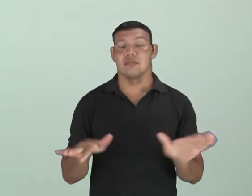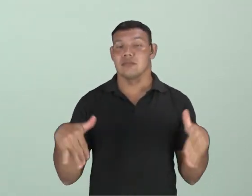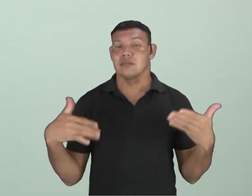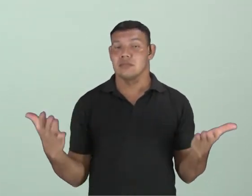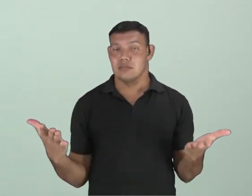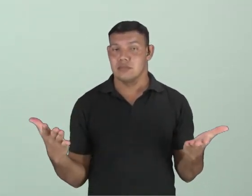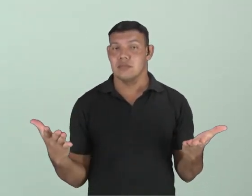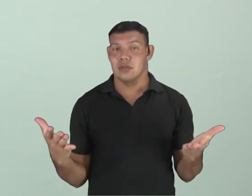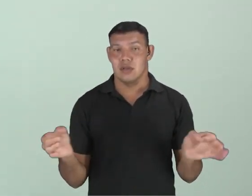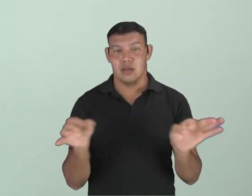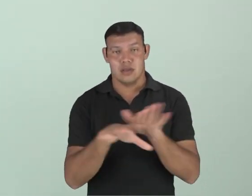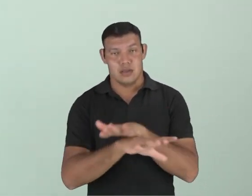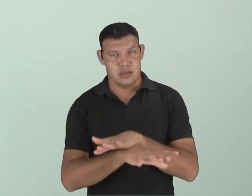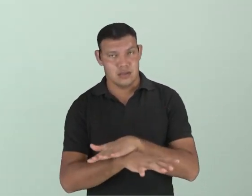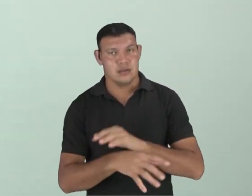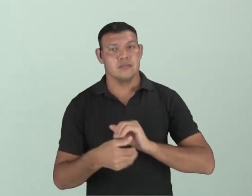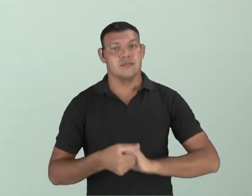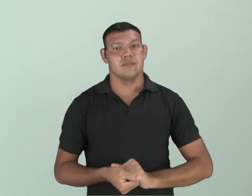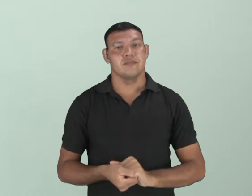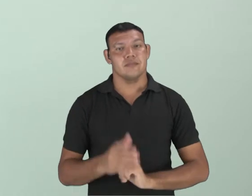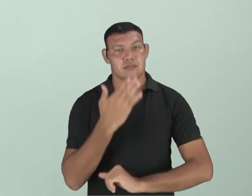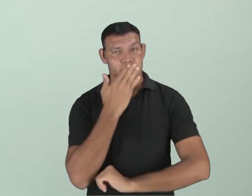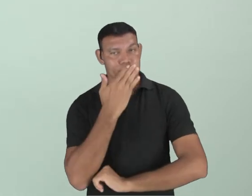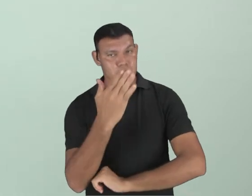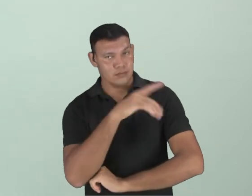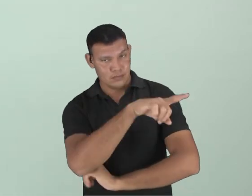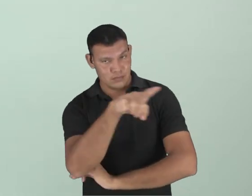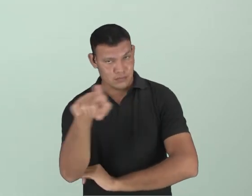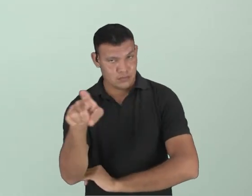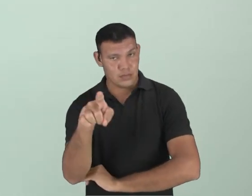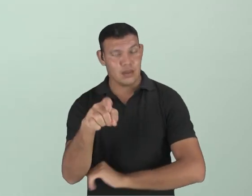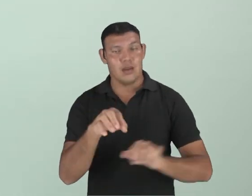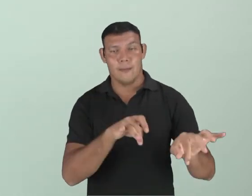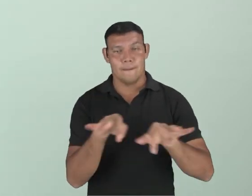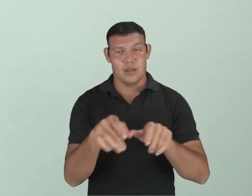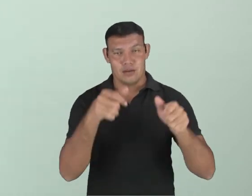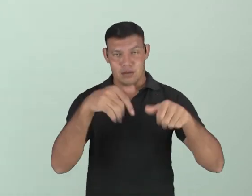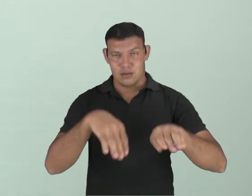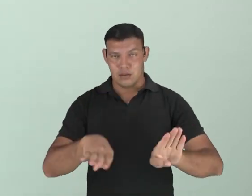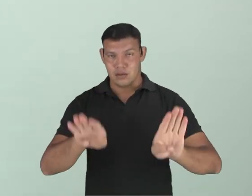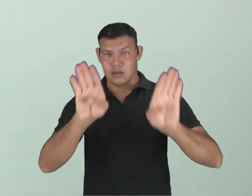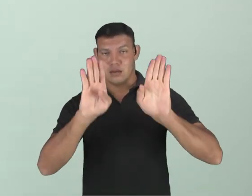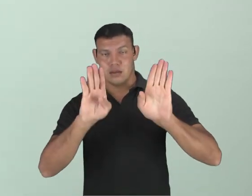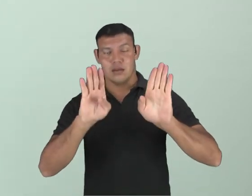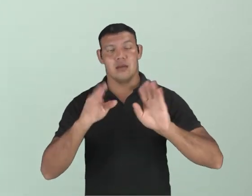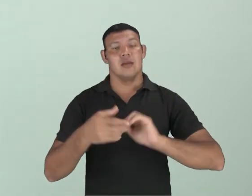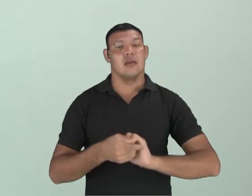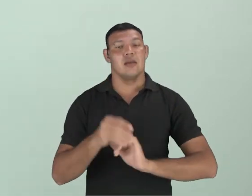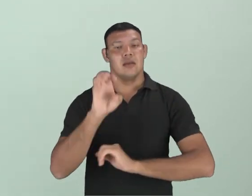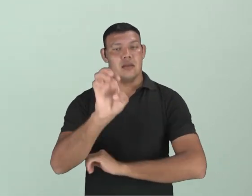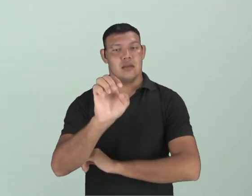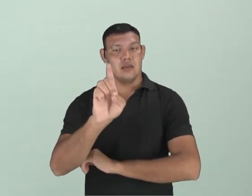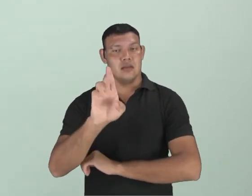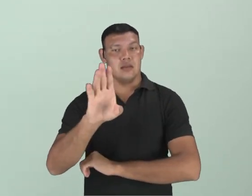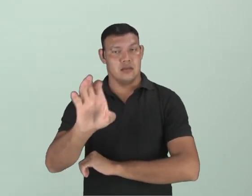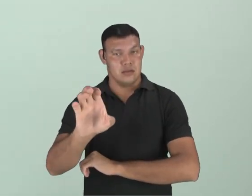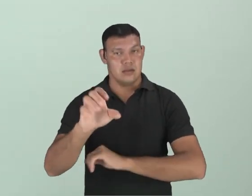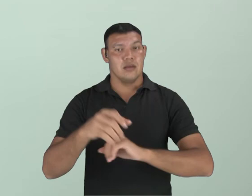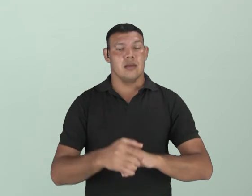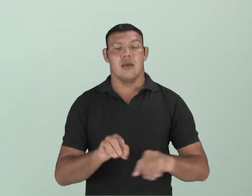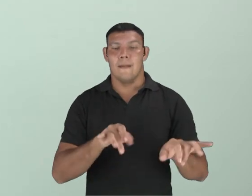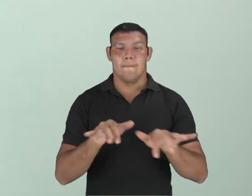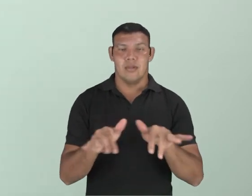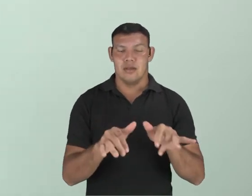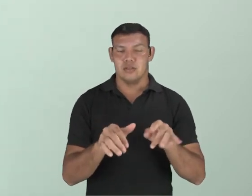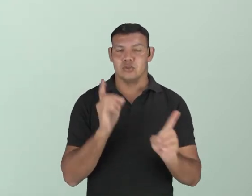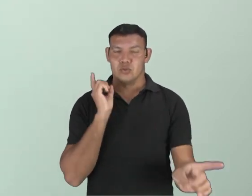Então é isso, pessoal. Eu peço que vocês acessem a nossa plataforma Eduque. Não esqueçam de acessar, lá